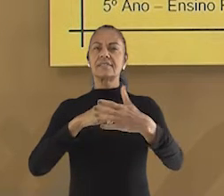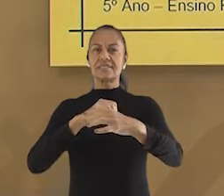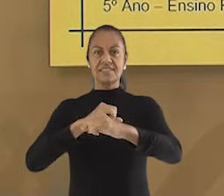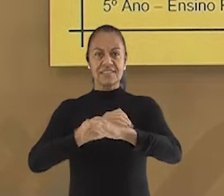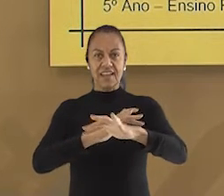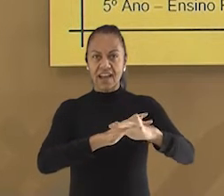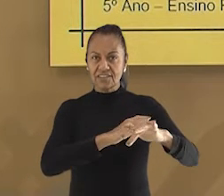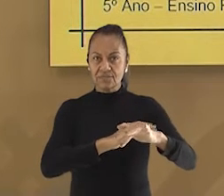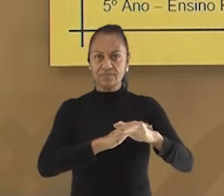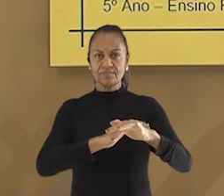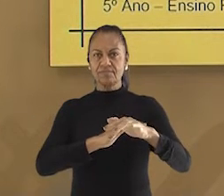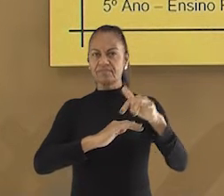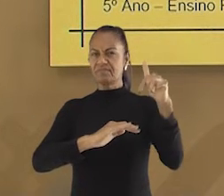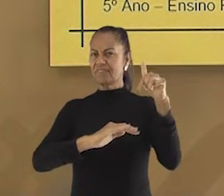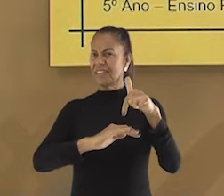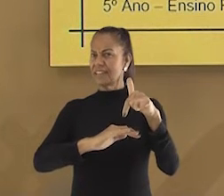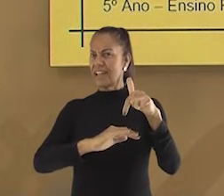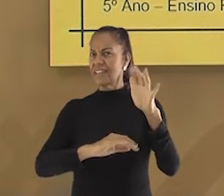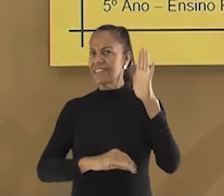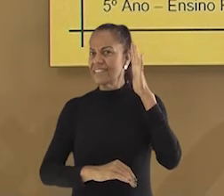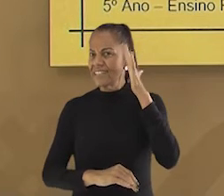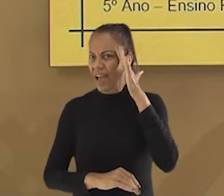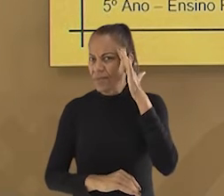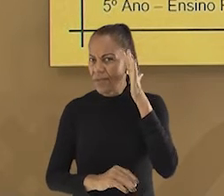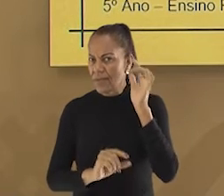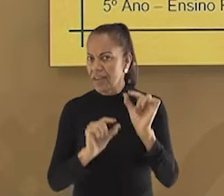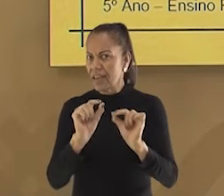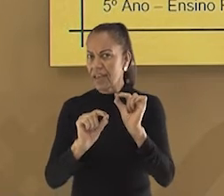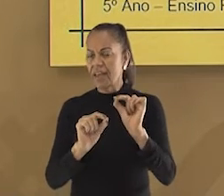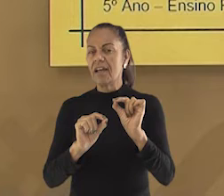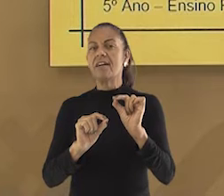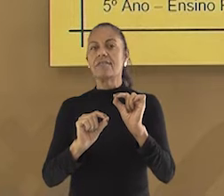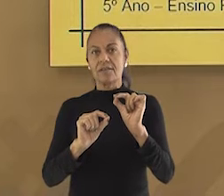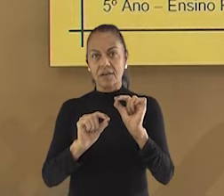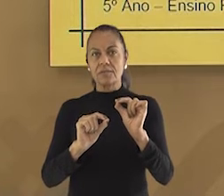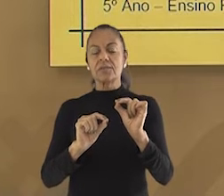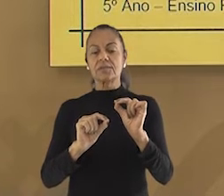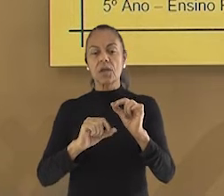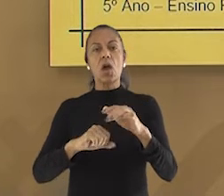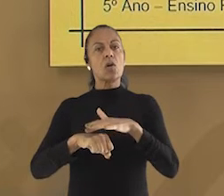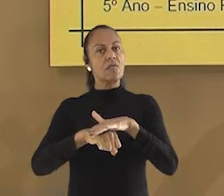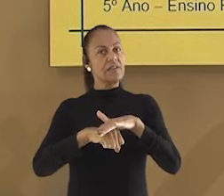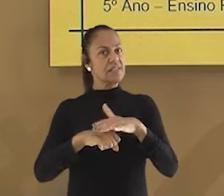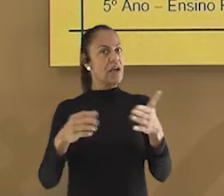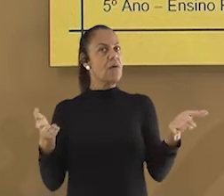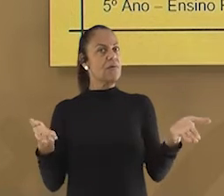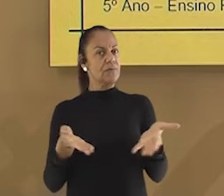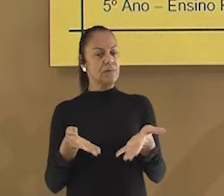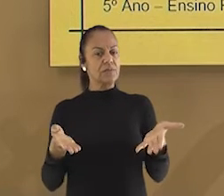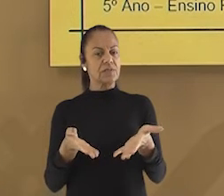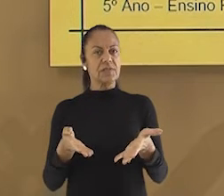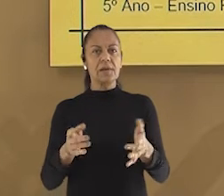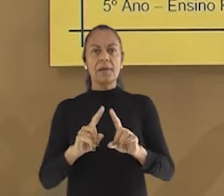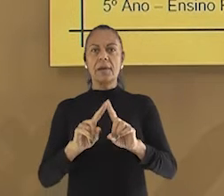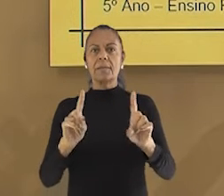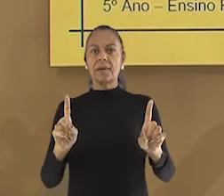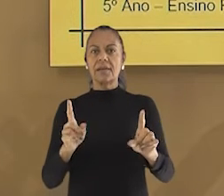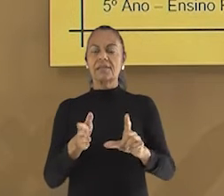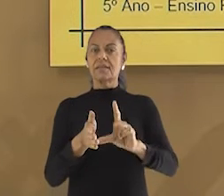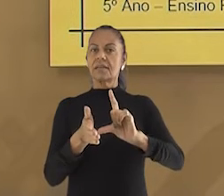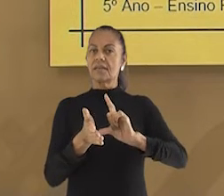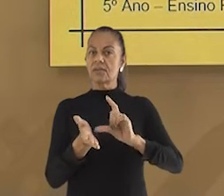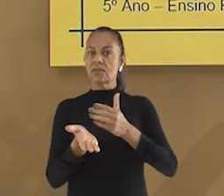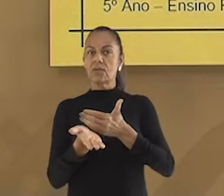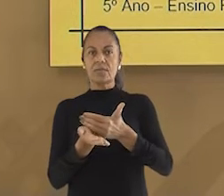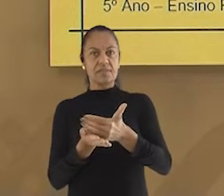sabe o que é uma cidade? Vamos conversar um pouco sobre isso em nossa aula de hoje. Antes de começarmos,